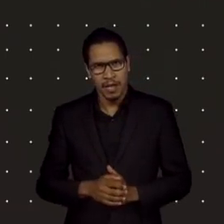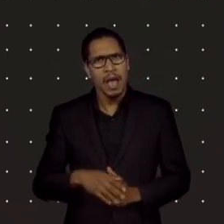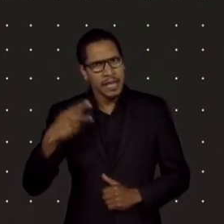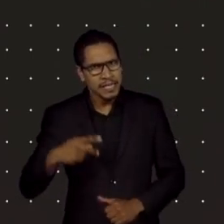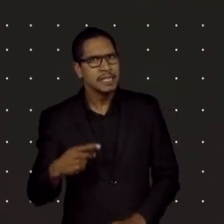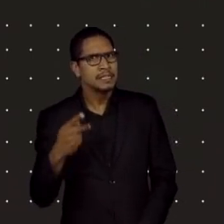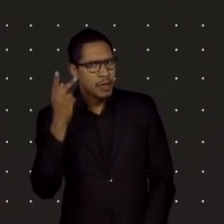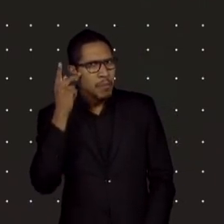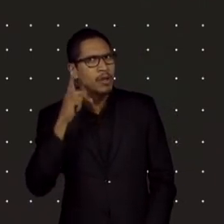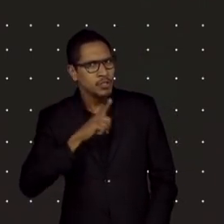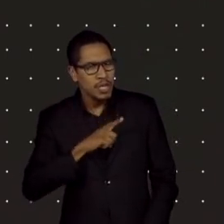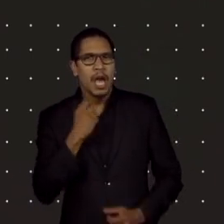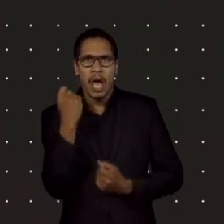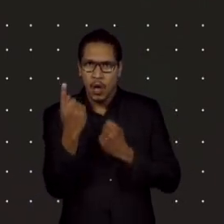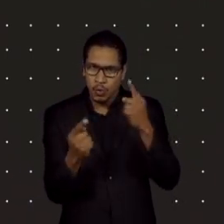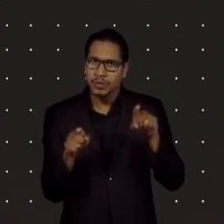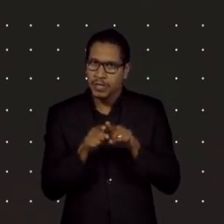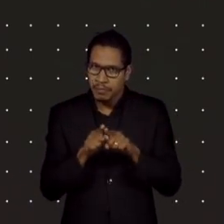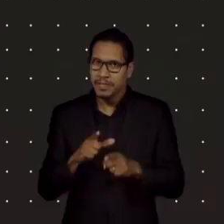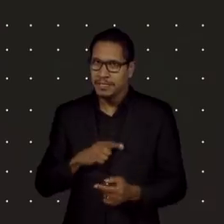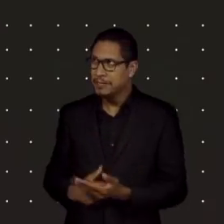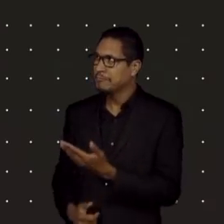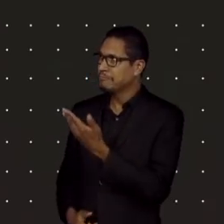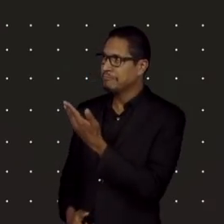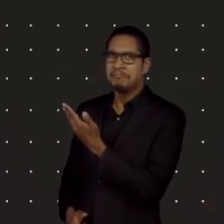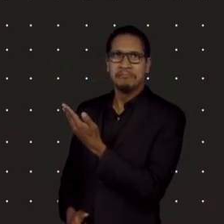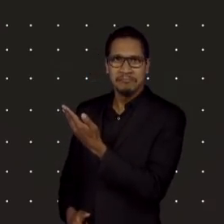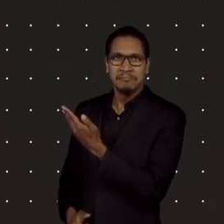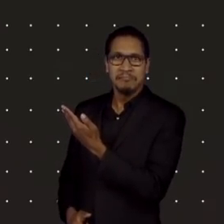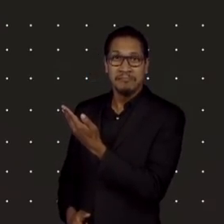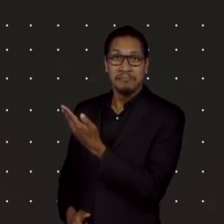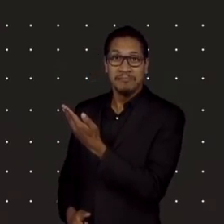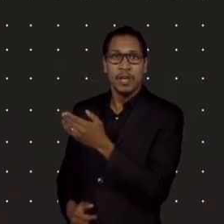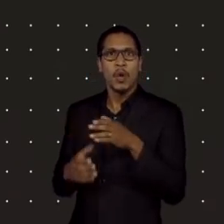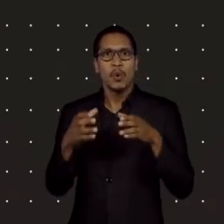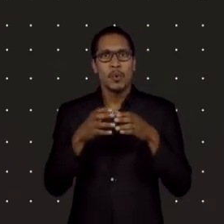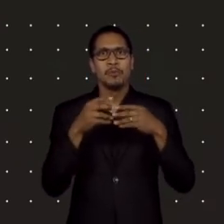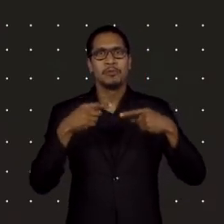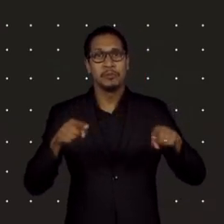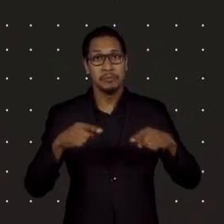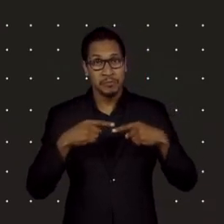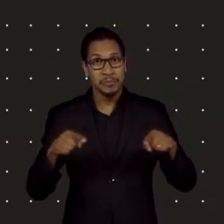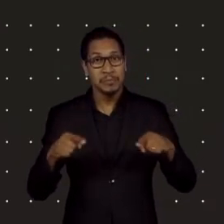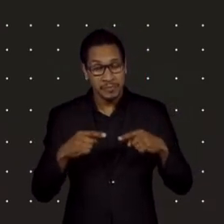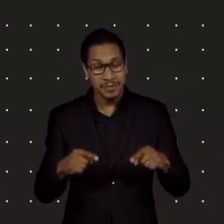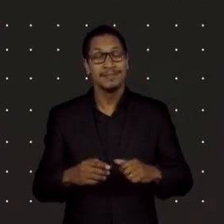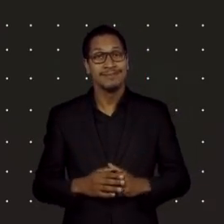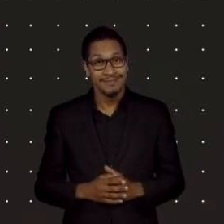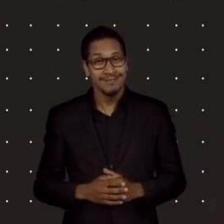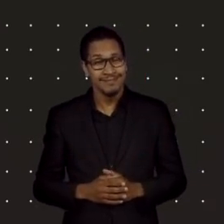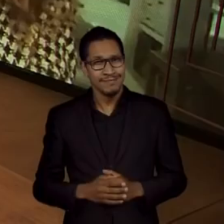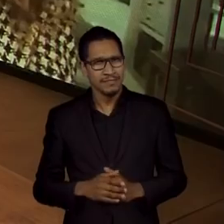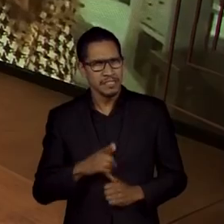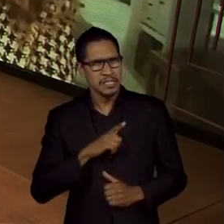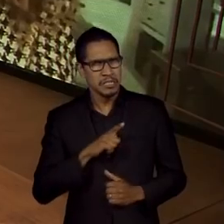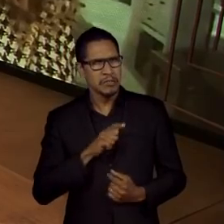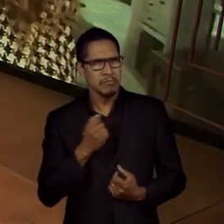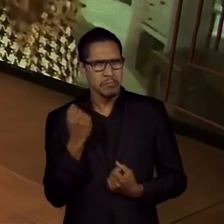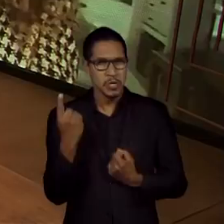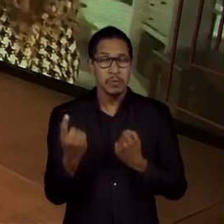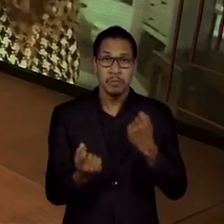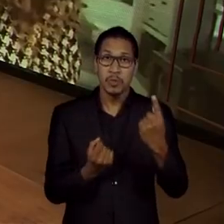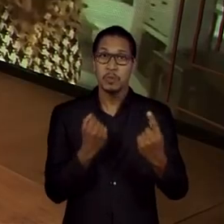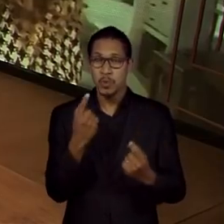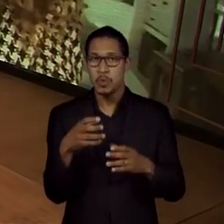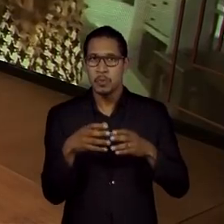o Demétrios, grupos, Jet Blacks, conjuntos, né? E